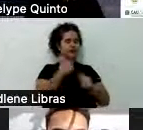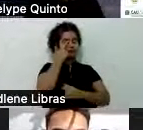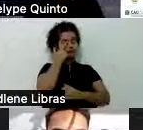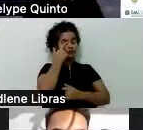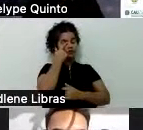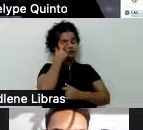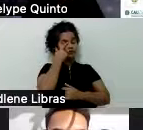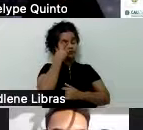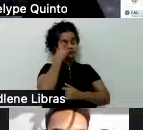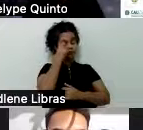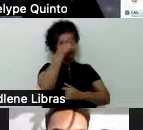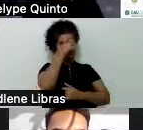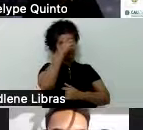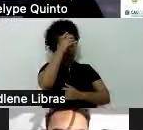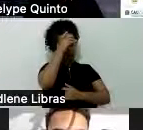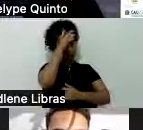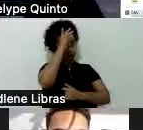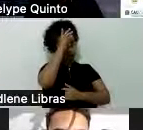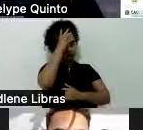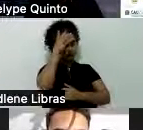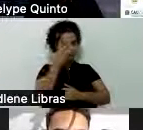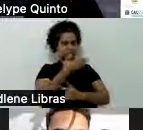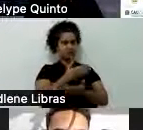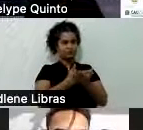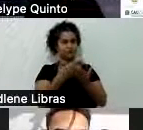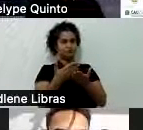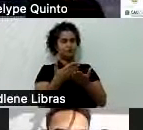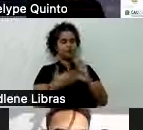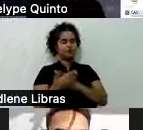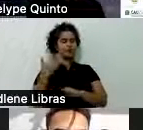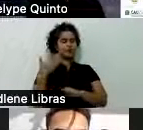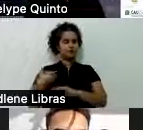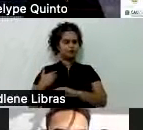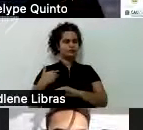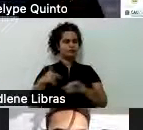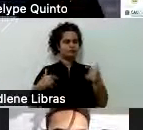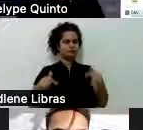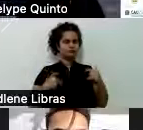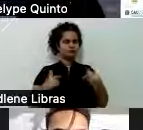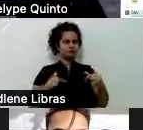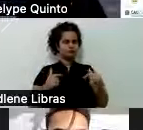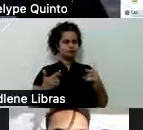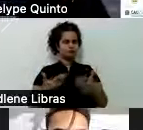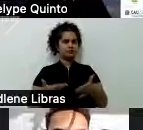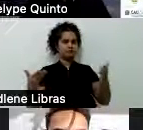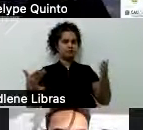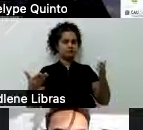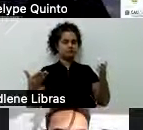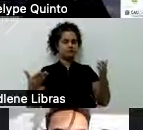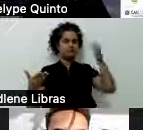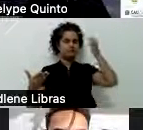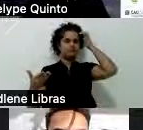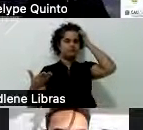abordagem faseada, que inicia ainda antes de uma atuação física propriamente dita, ela